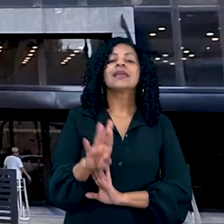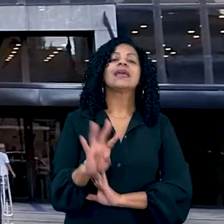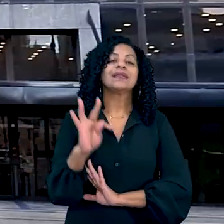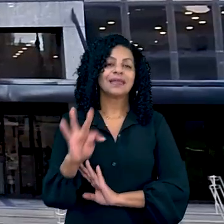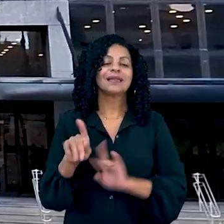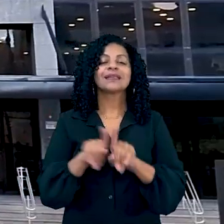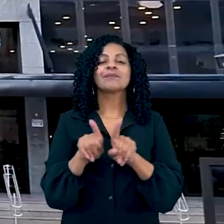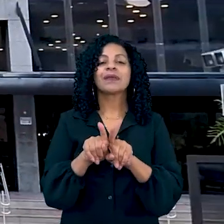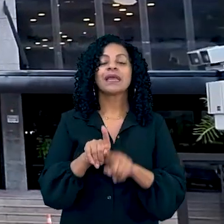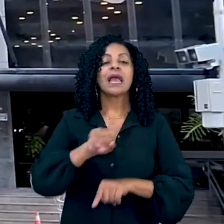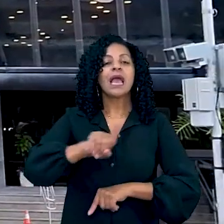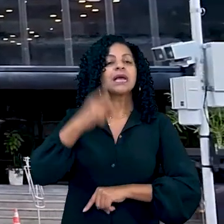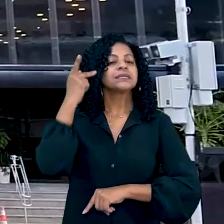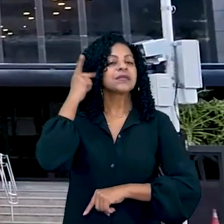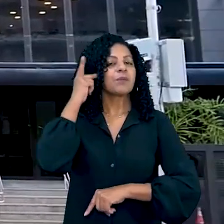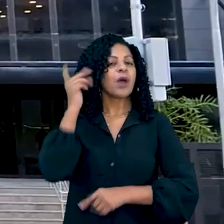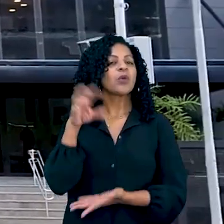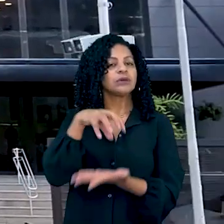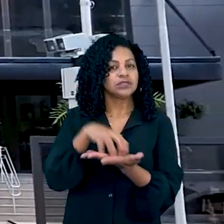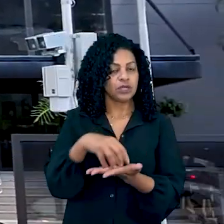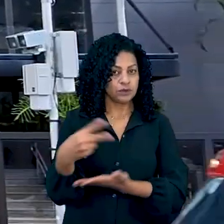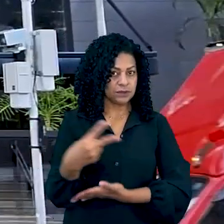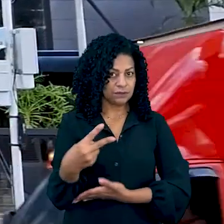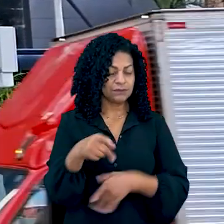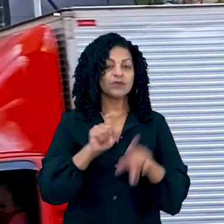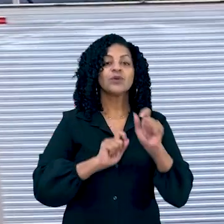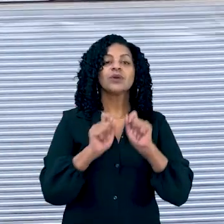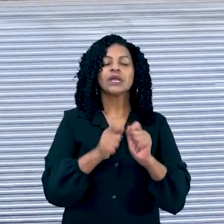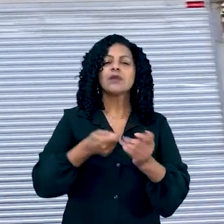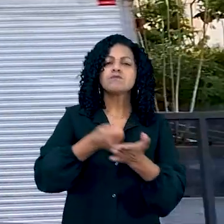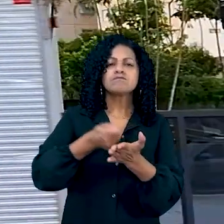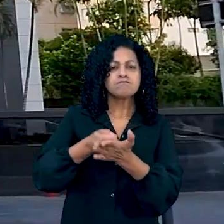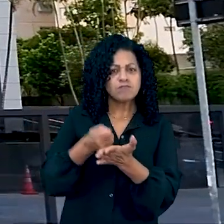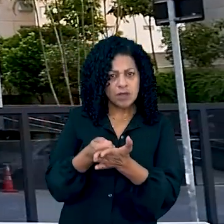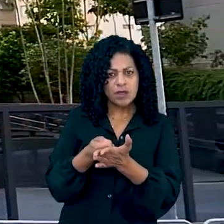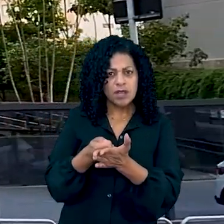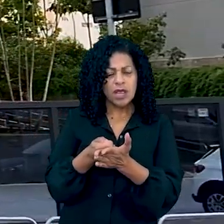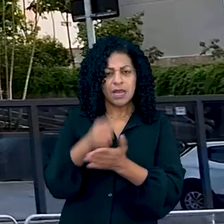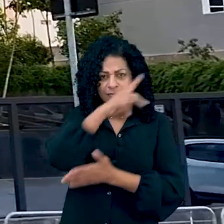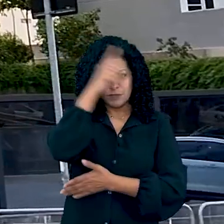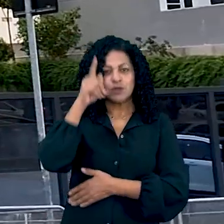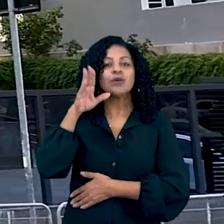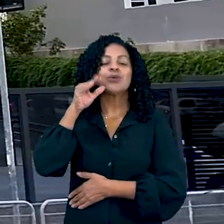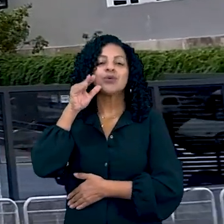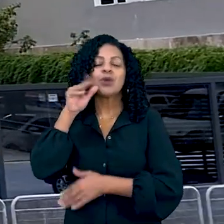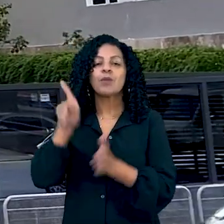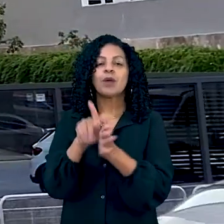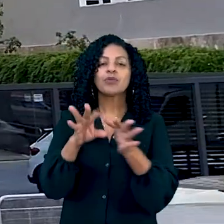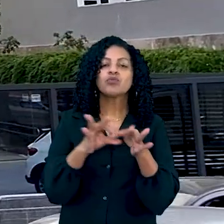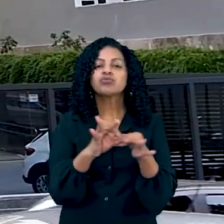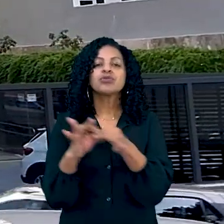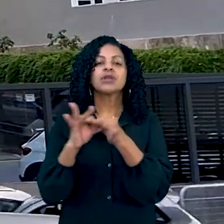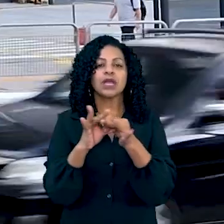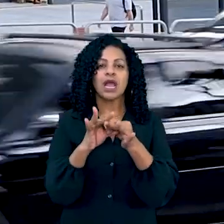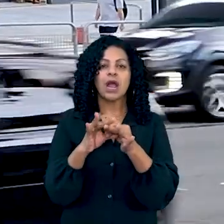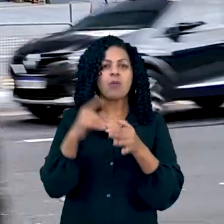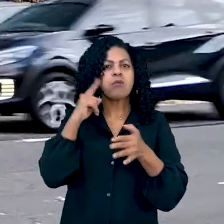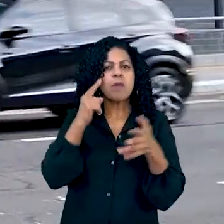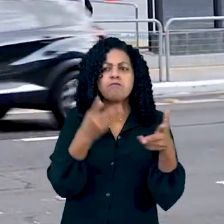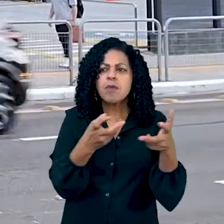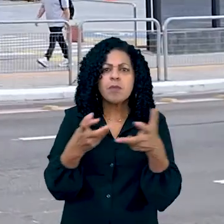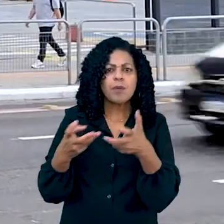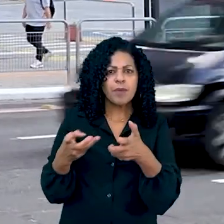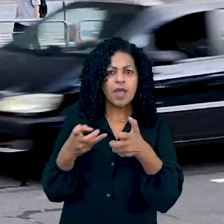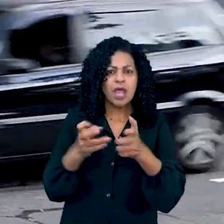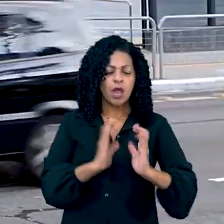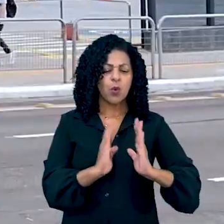do Trabalho da Segunda Região, em São Paulo, o dispositivo do Regime Jurídico Único dos Servidores Públicos da União, que prevê